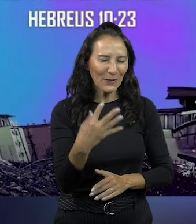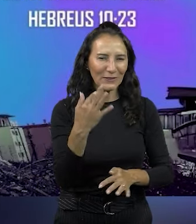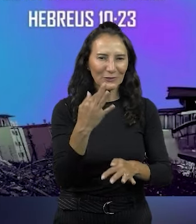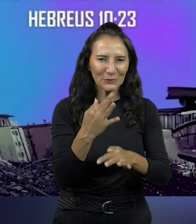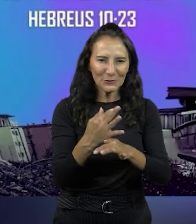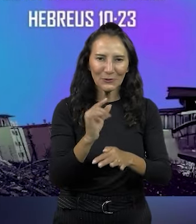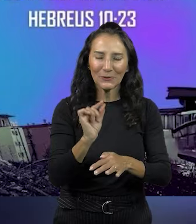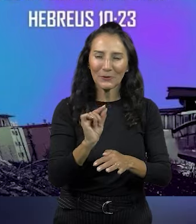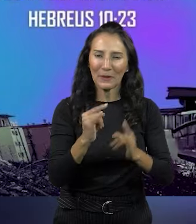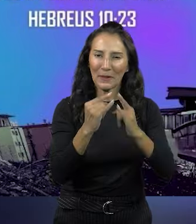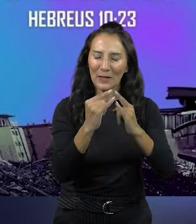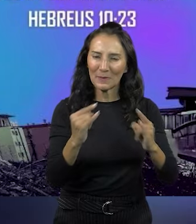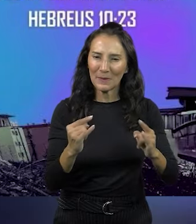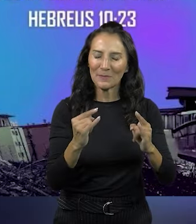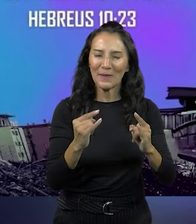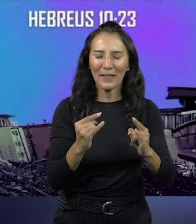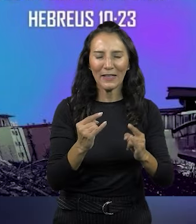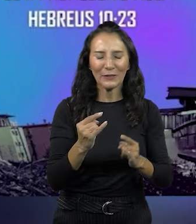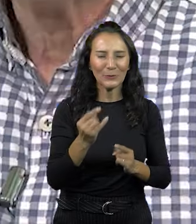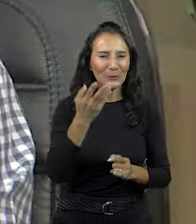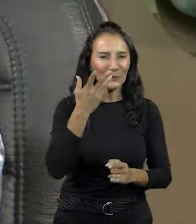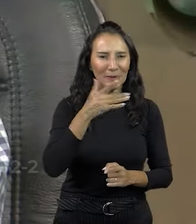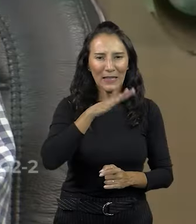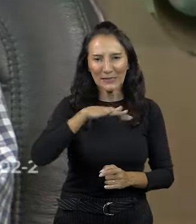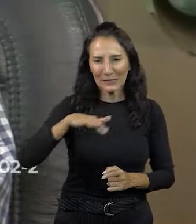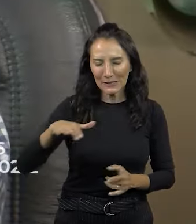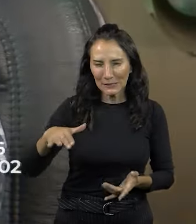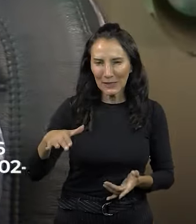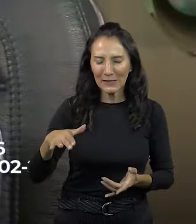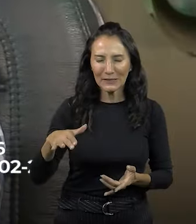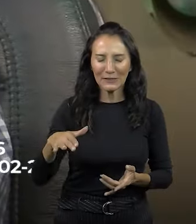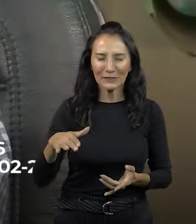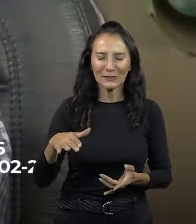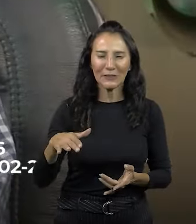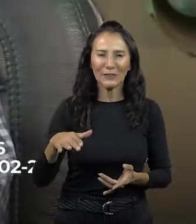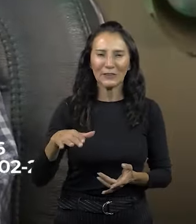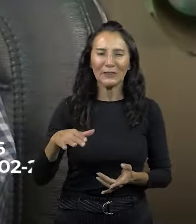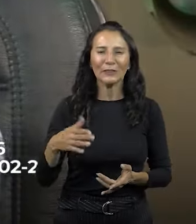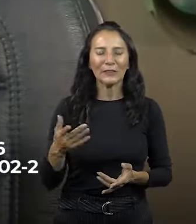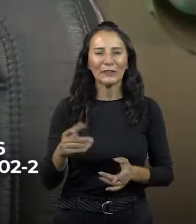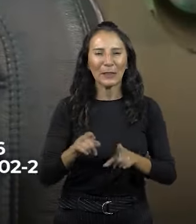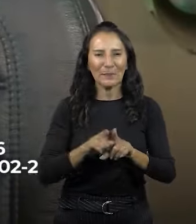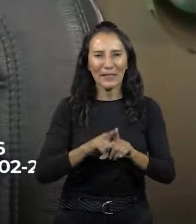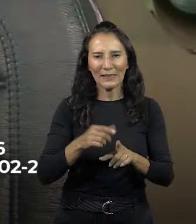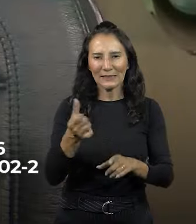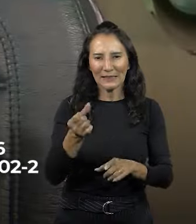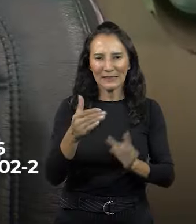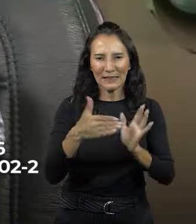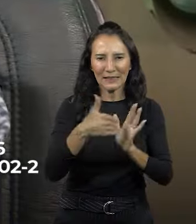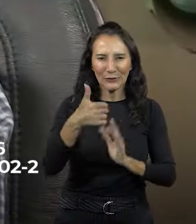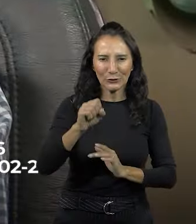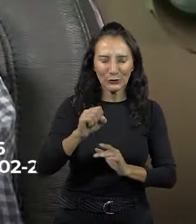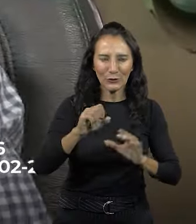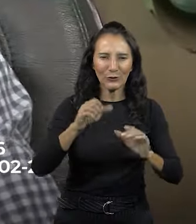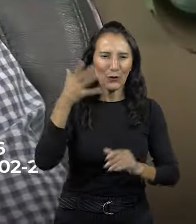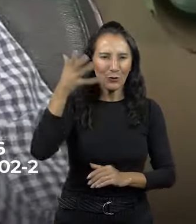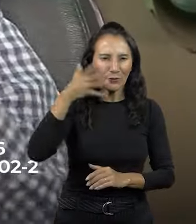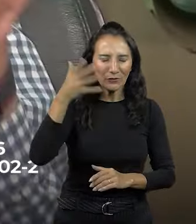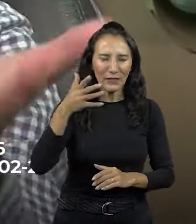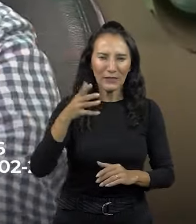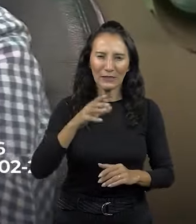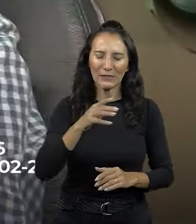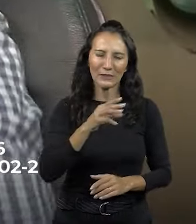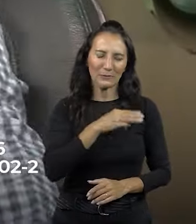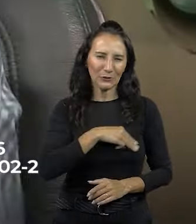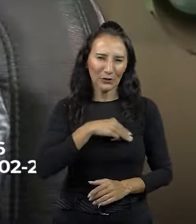lá acampamento de inverno adolescentes 16 a 18 conferência missioná três aí